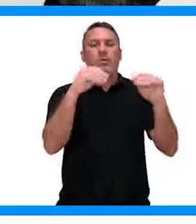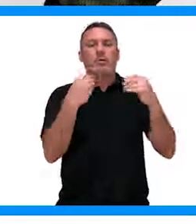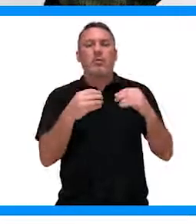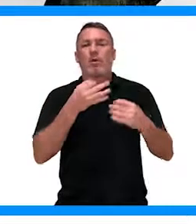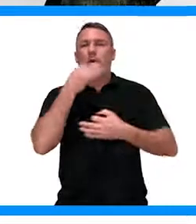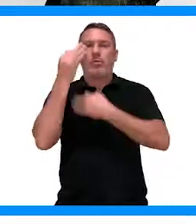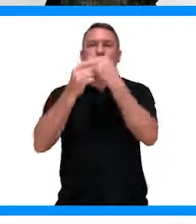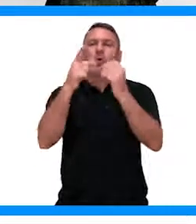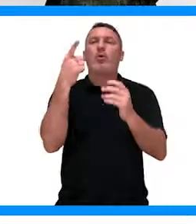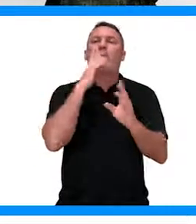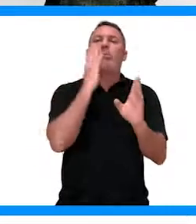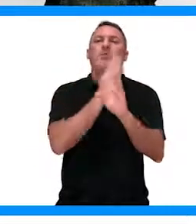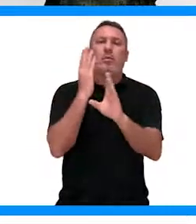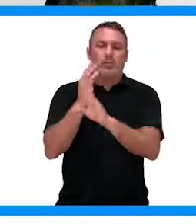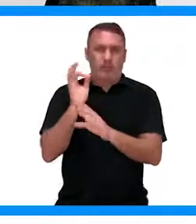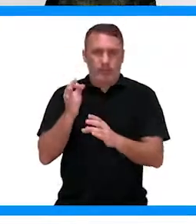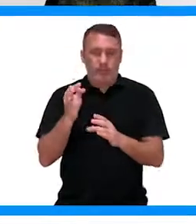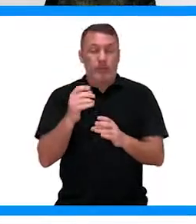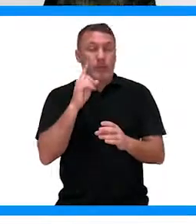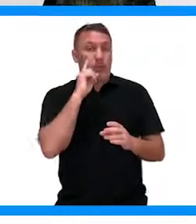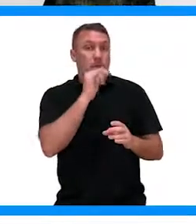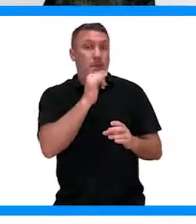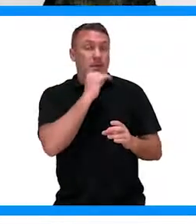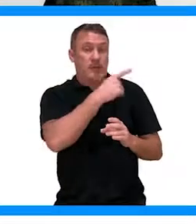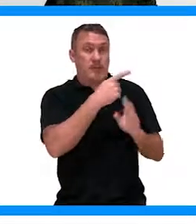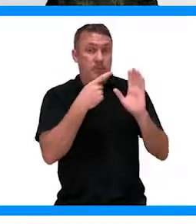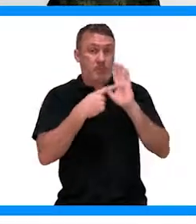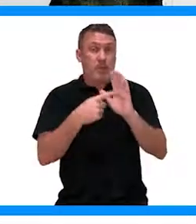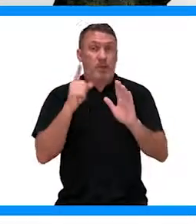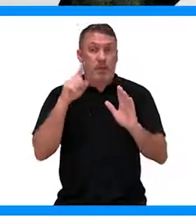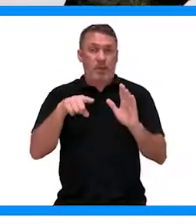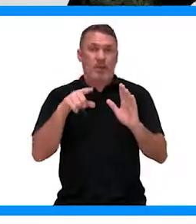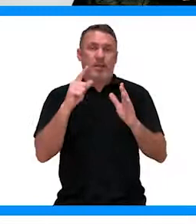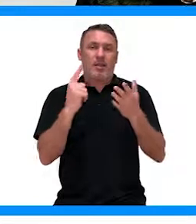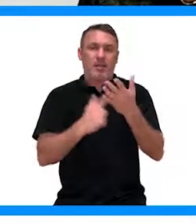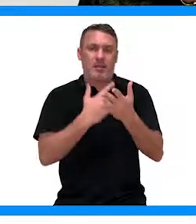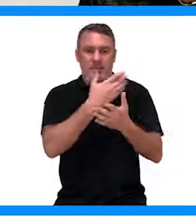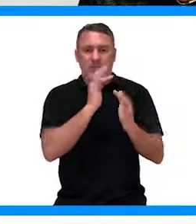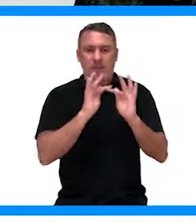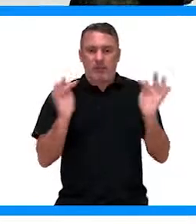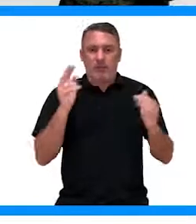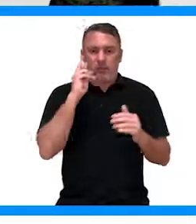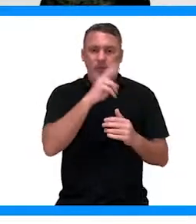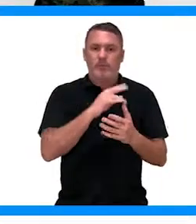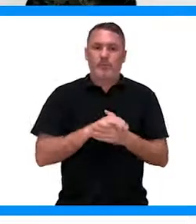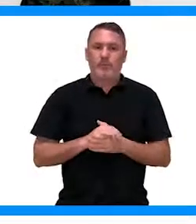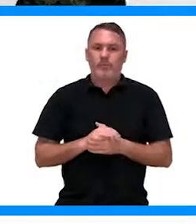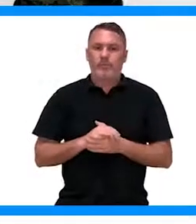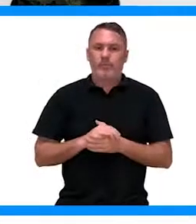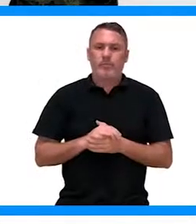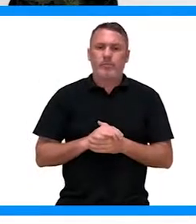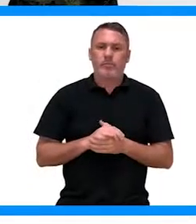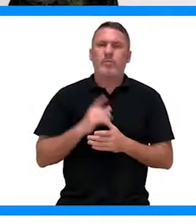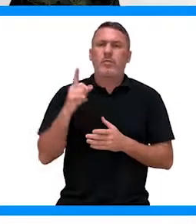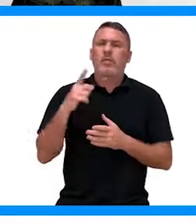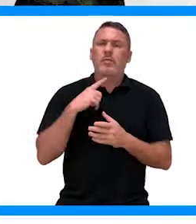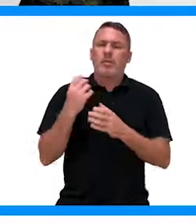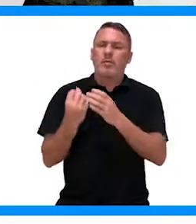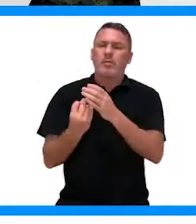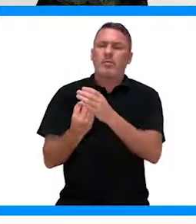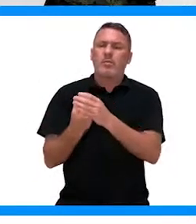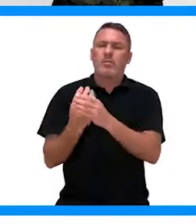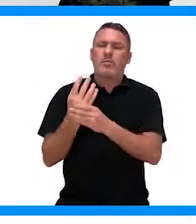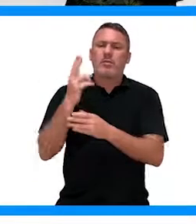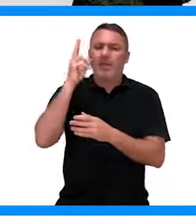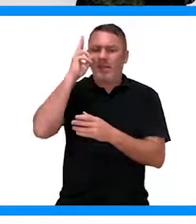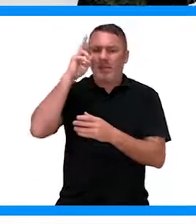ali a conclusão a que você chegou. Aqui é um exemplo, né, retirado da Vida Simples, diz assim: essa construção, que